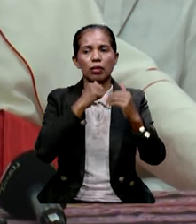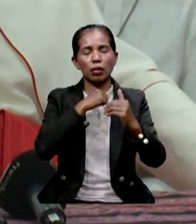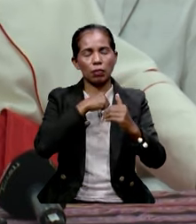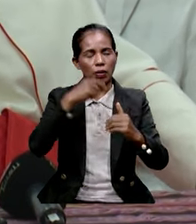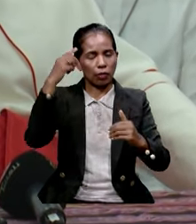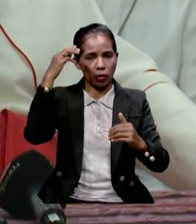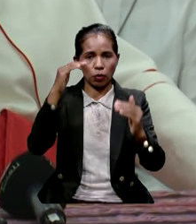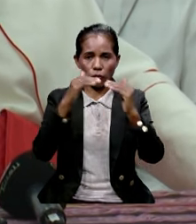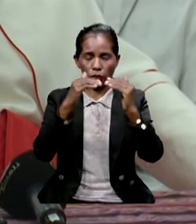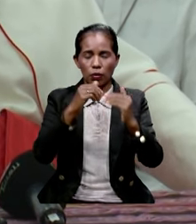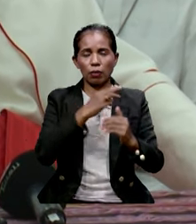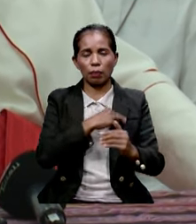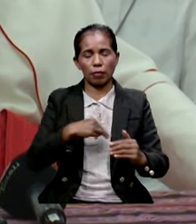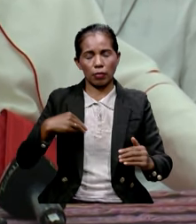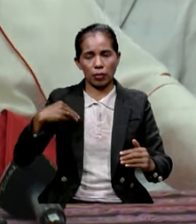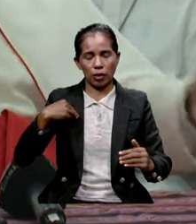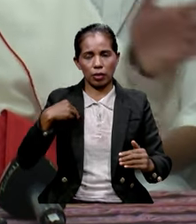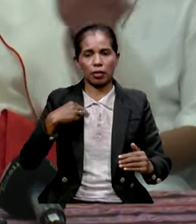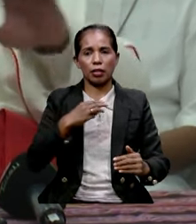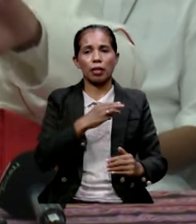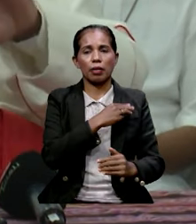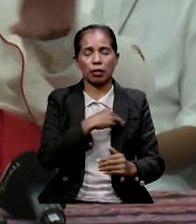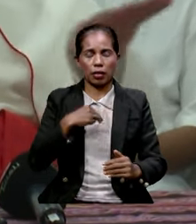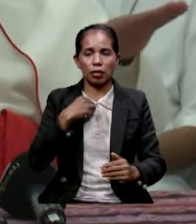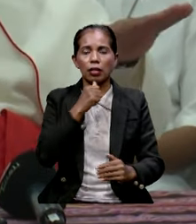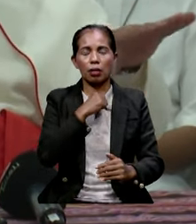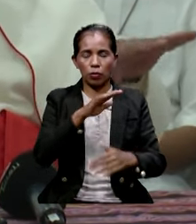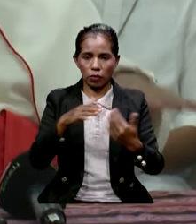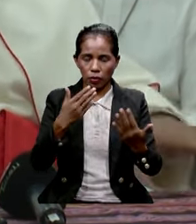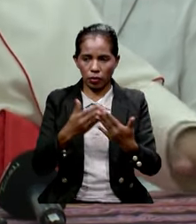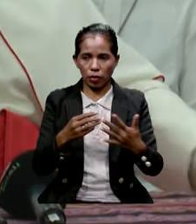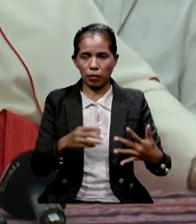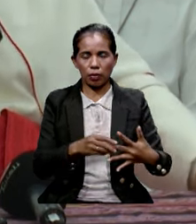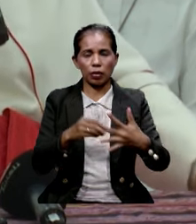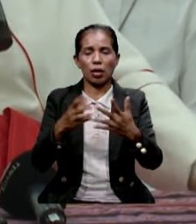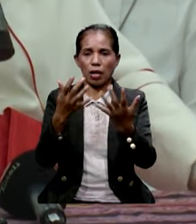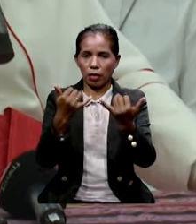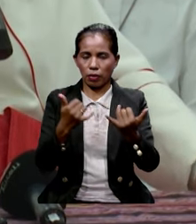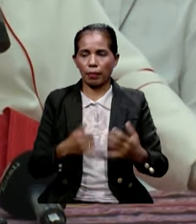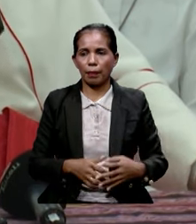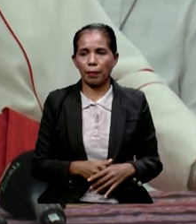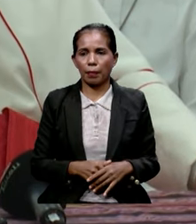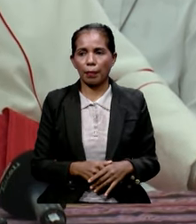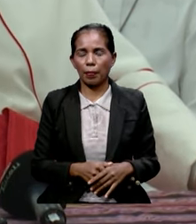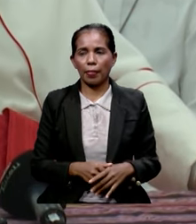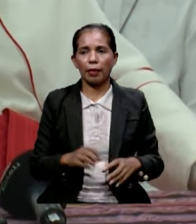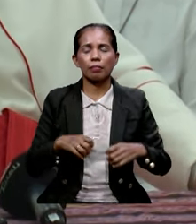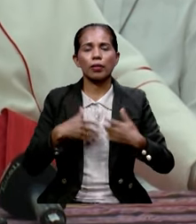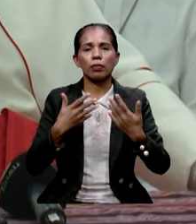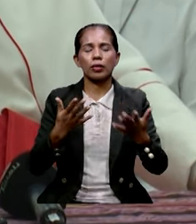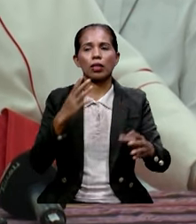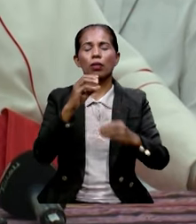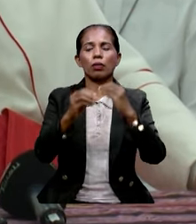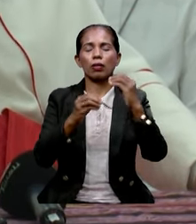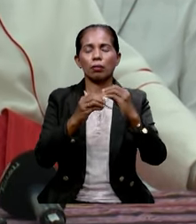Sira, e ira me roto sentar mais na maneira. E da específica uma vida, né? Agora, o ensaio com a ba, tem